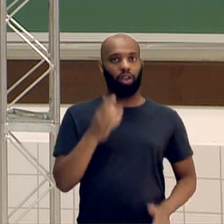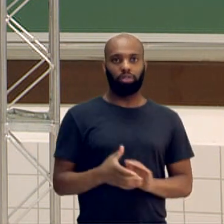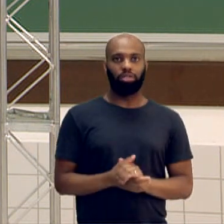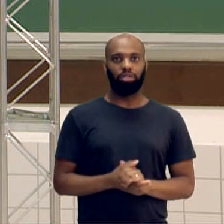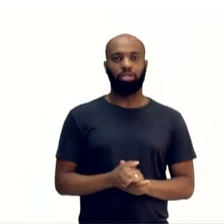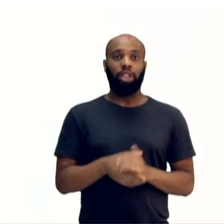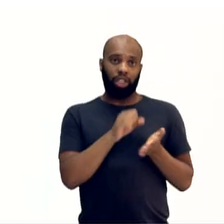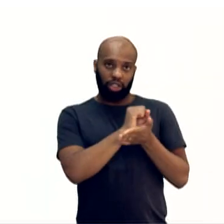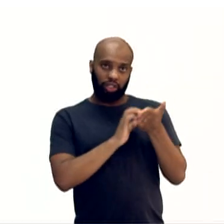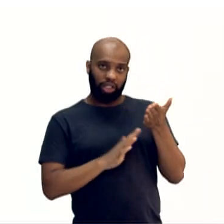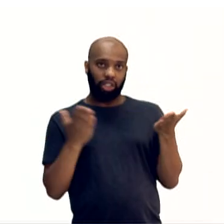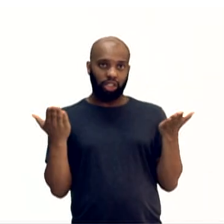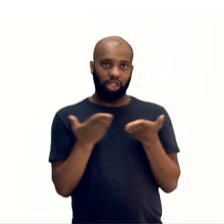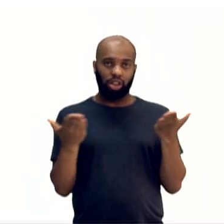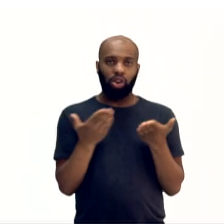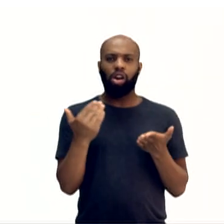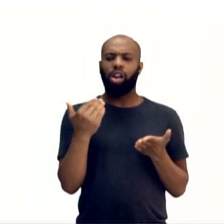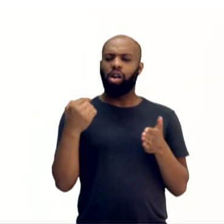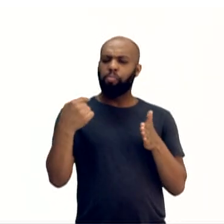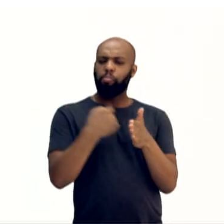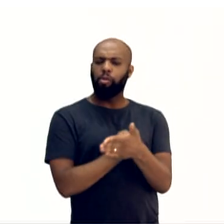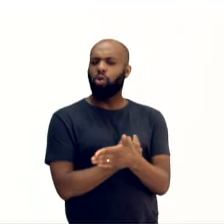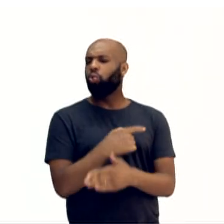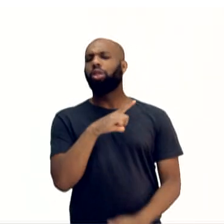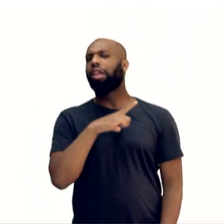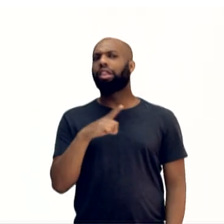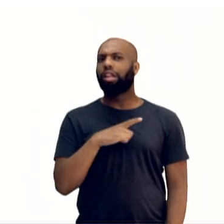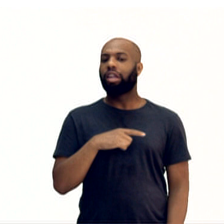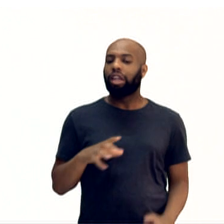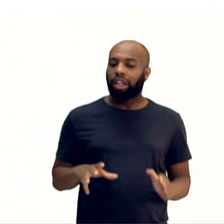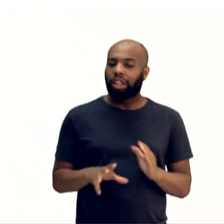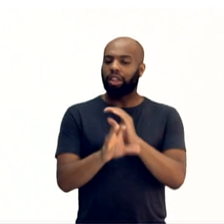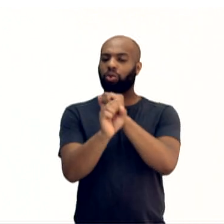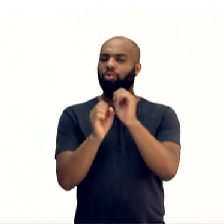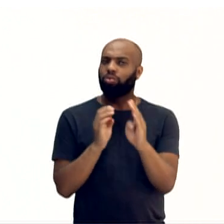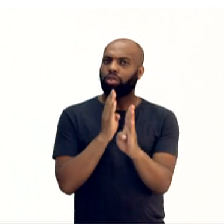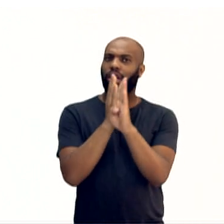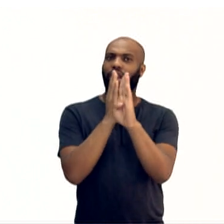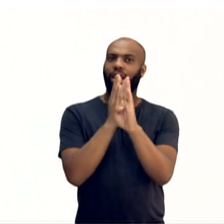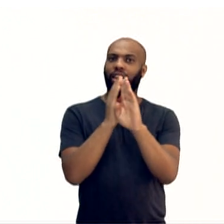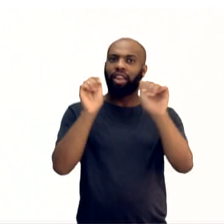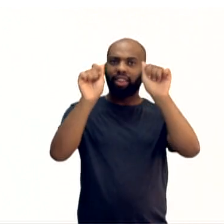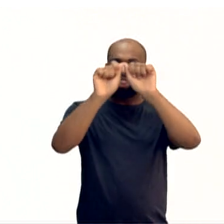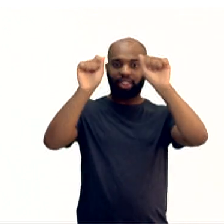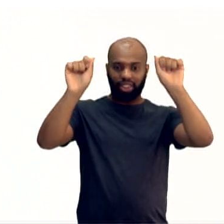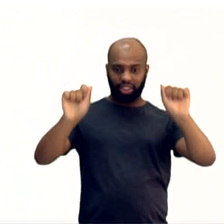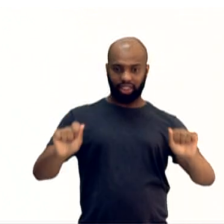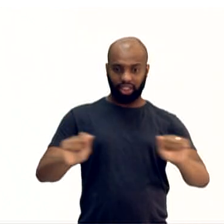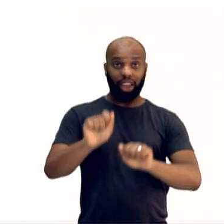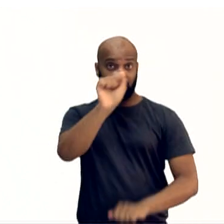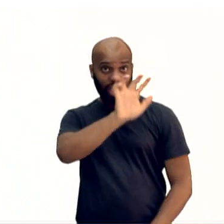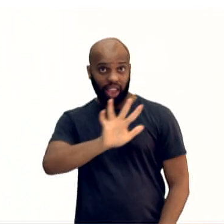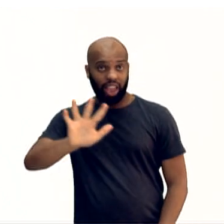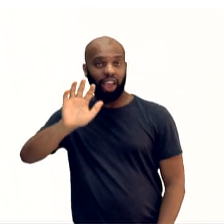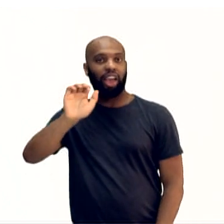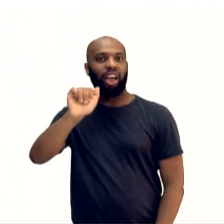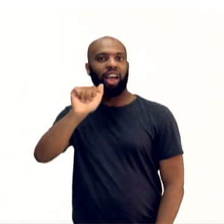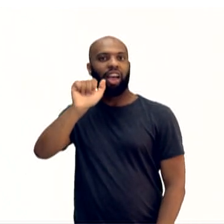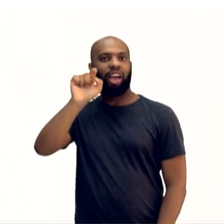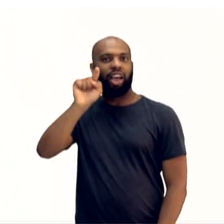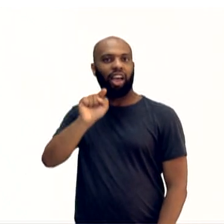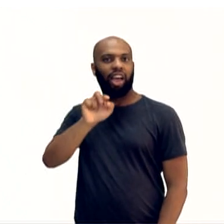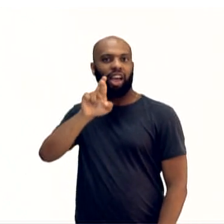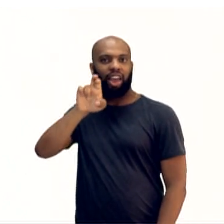nesse exercício, ele pede para mim e para você calcular a área da seguinte figura. Sim, porque se nós estamos trabalhando